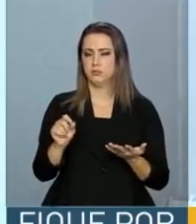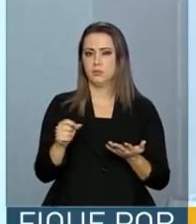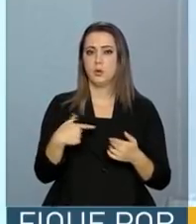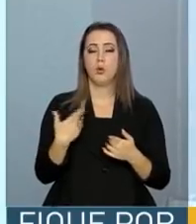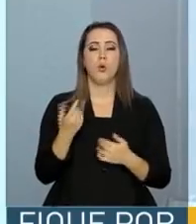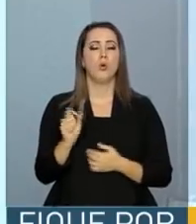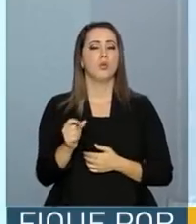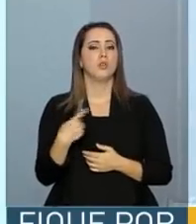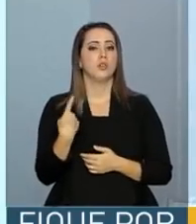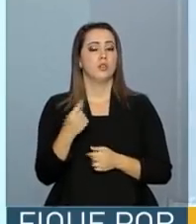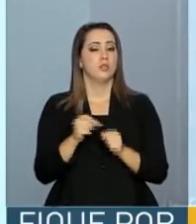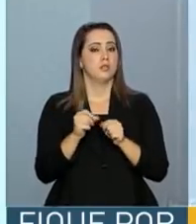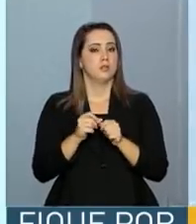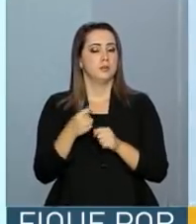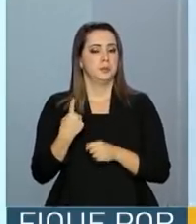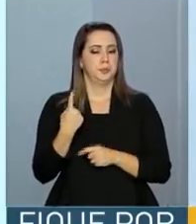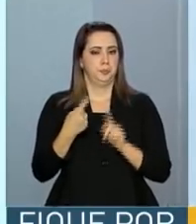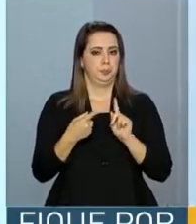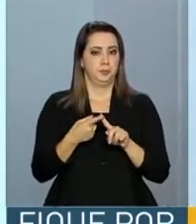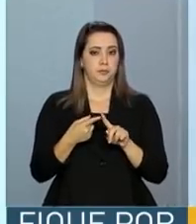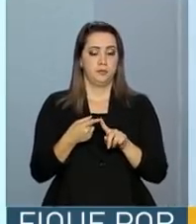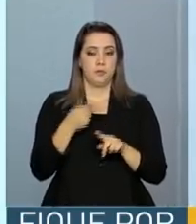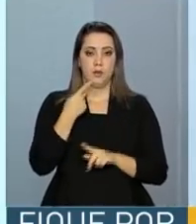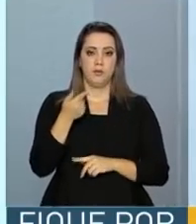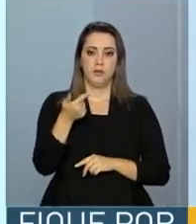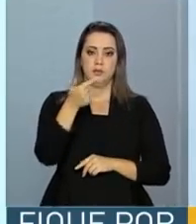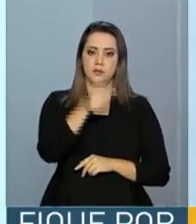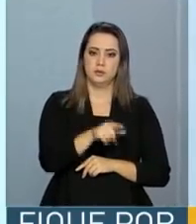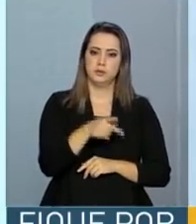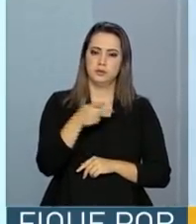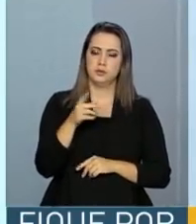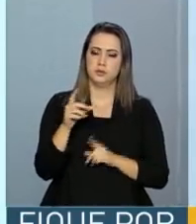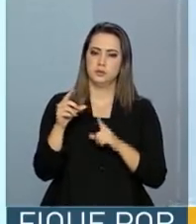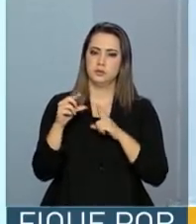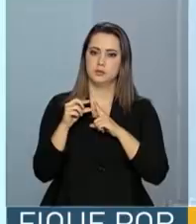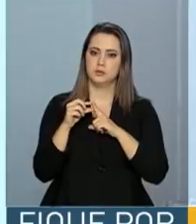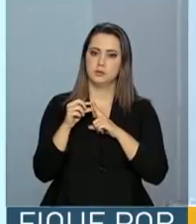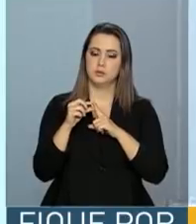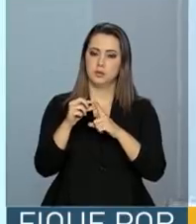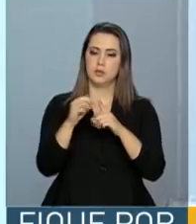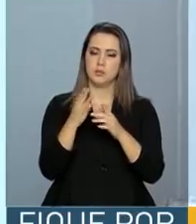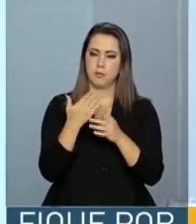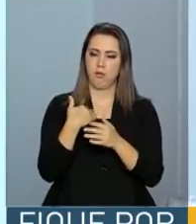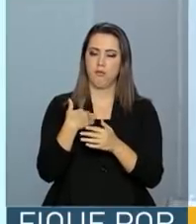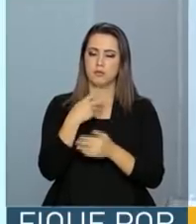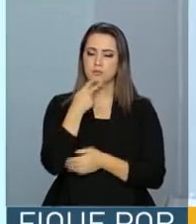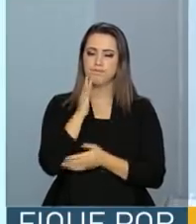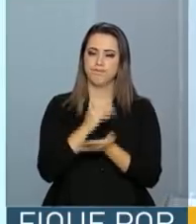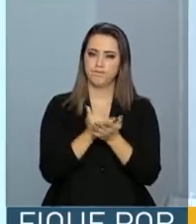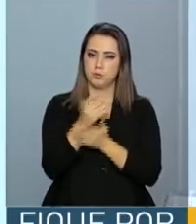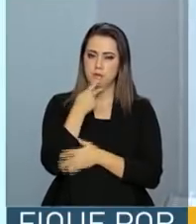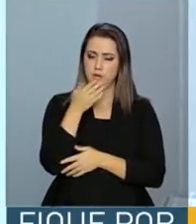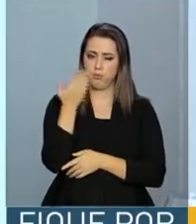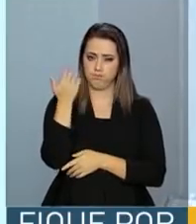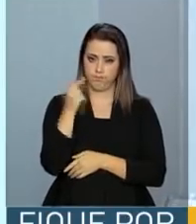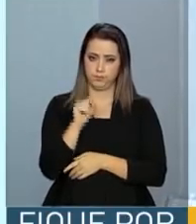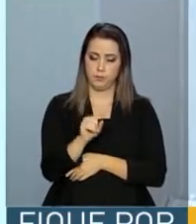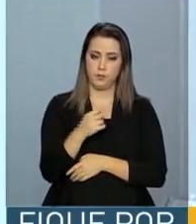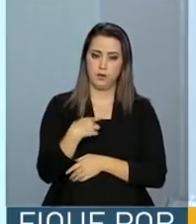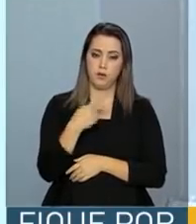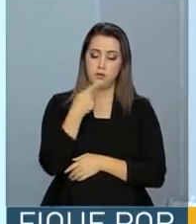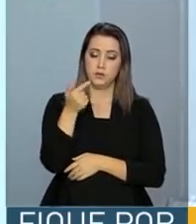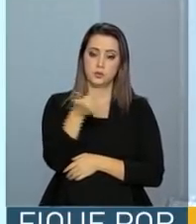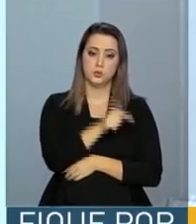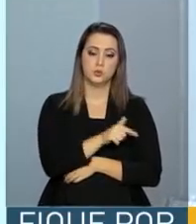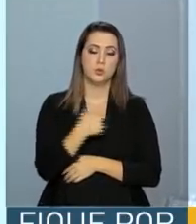ao longo desse período em primeiro lugar volto a dizer nas palavras iniciais que davam volto